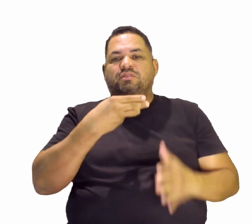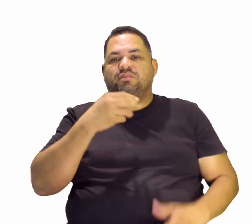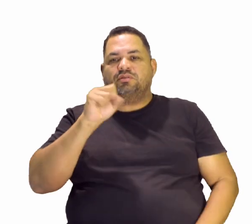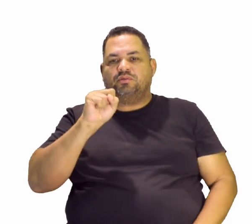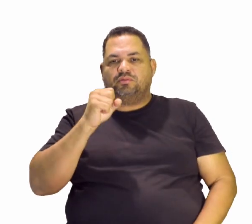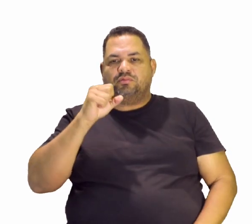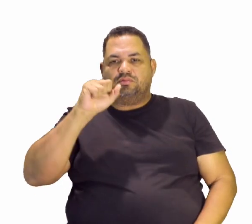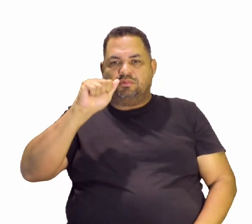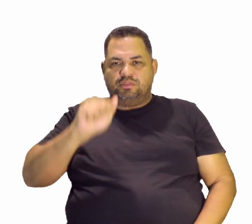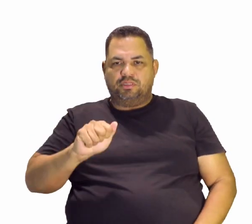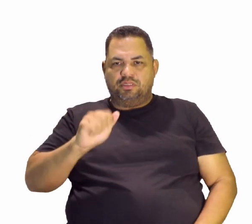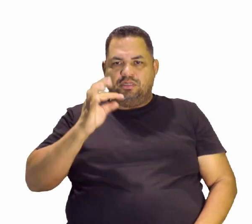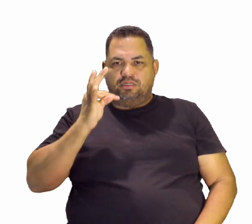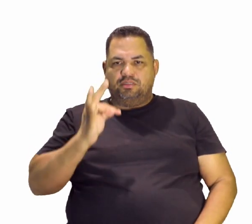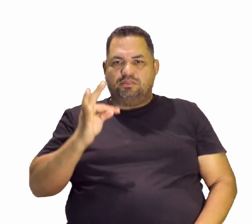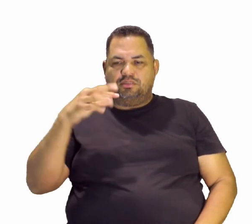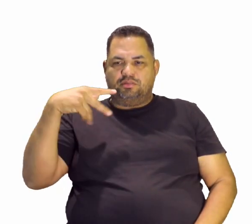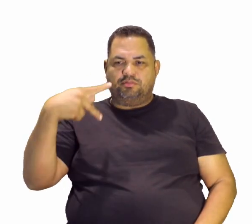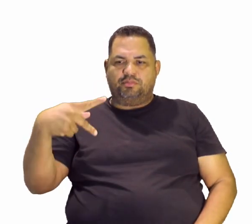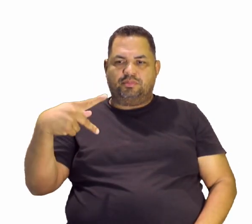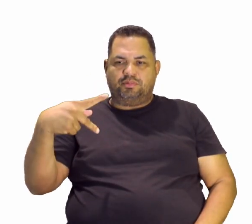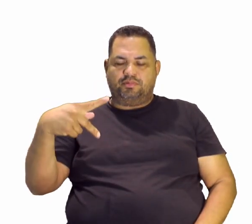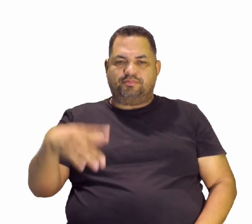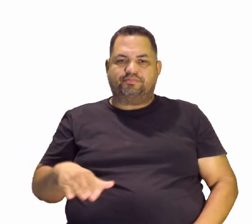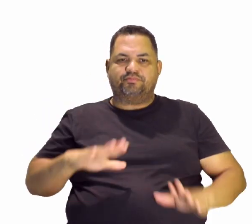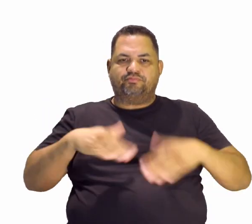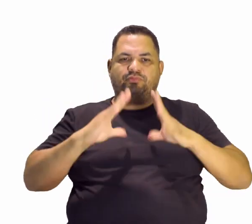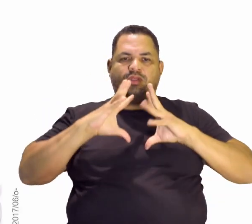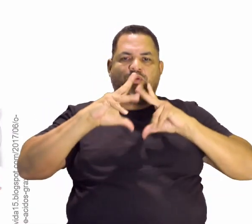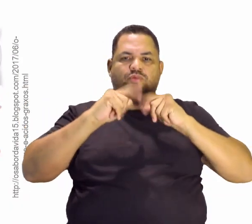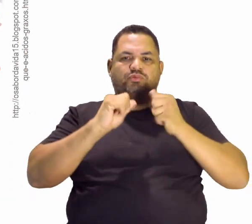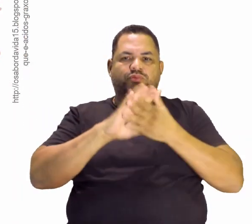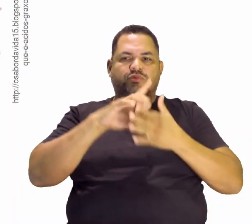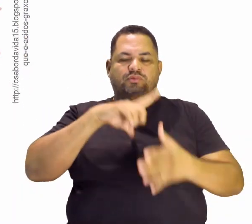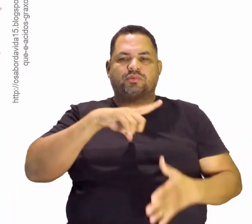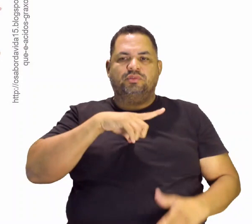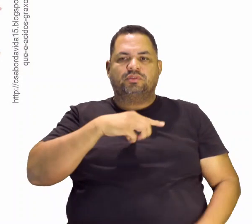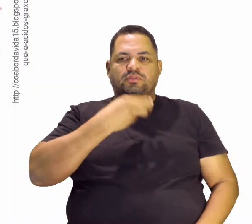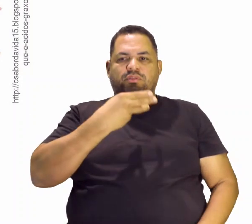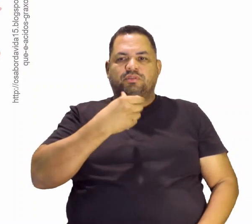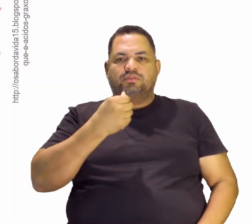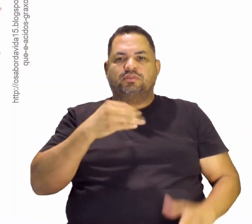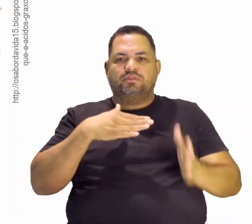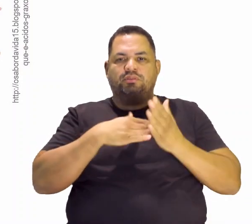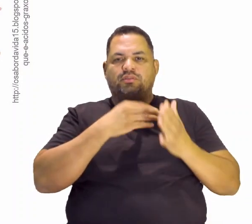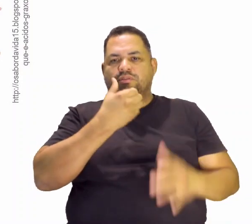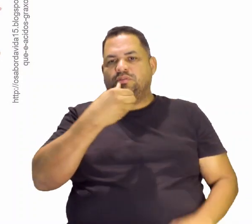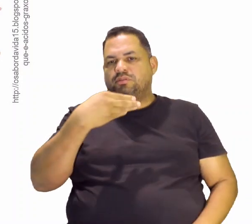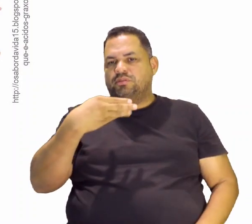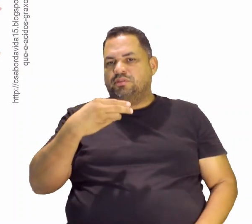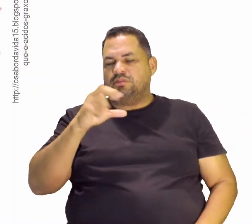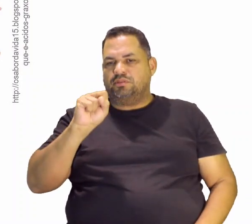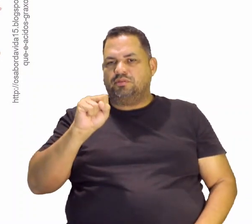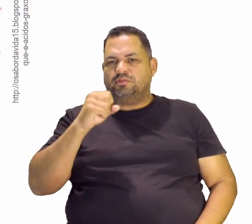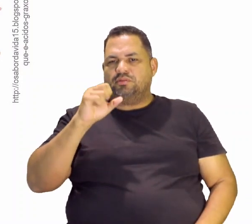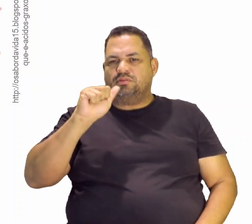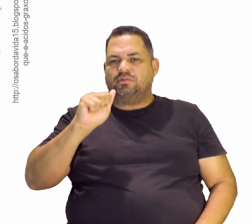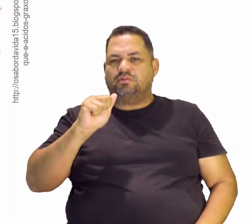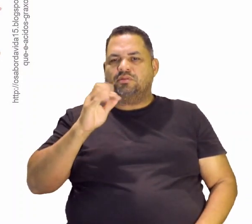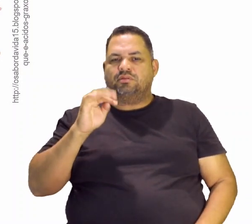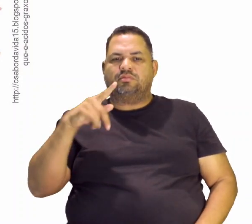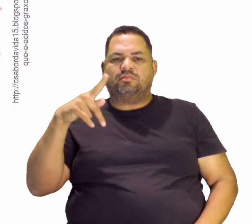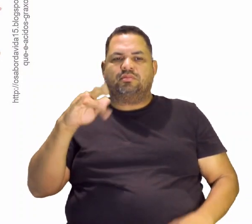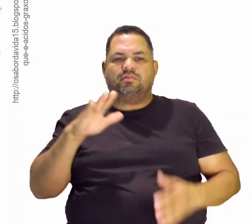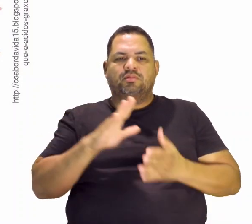ATPs, tá? Então, quando ela estiver completa, essa molécula ela vai ter isso até 38 ATPs. Uma molécula